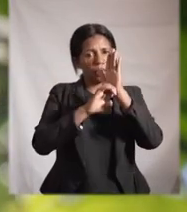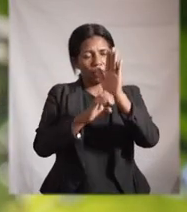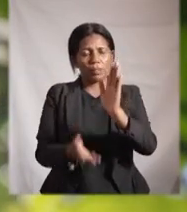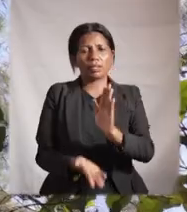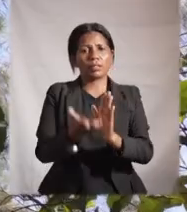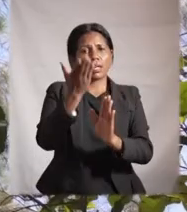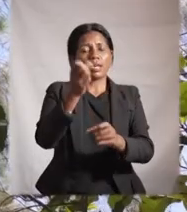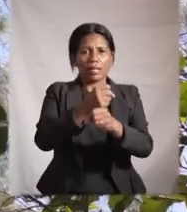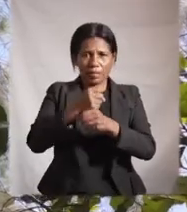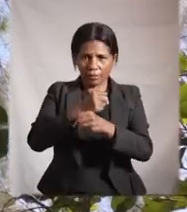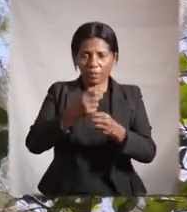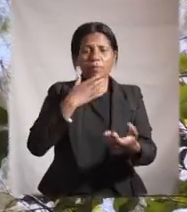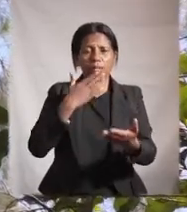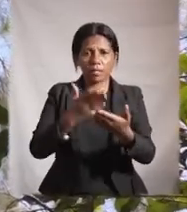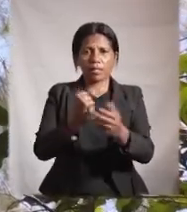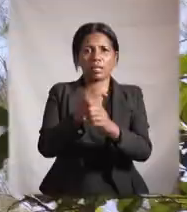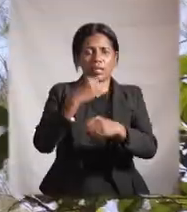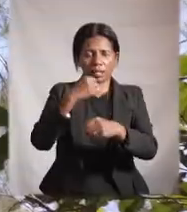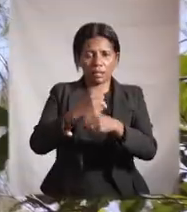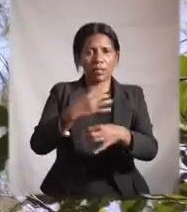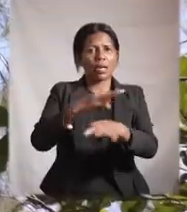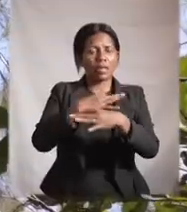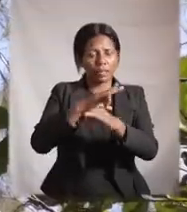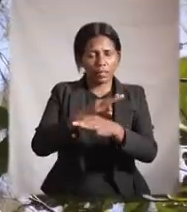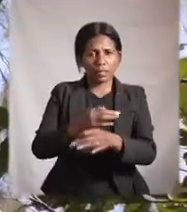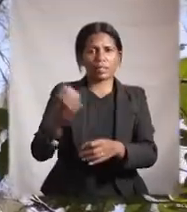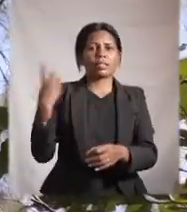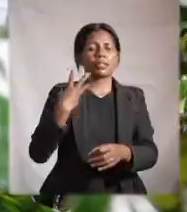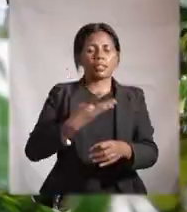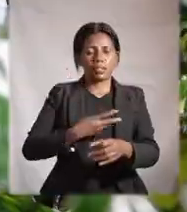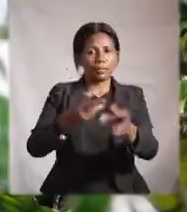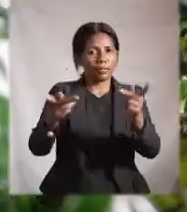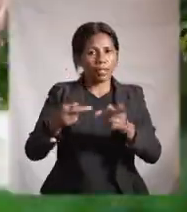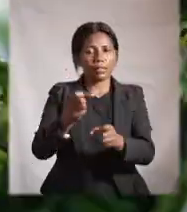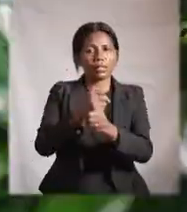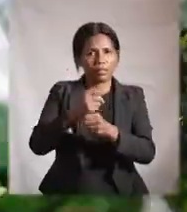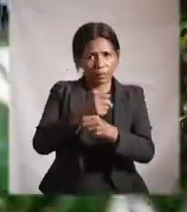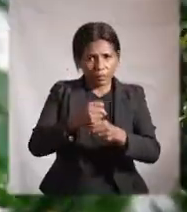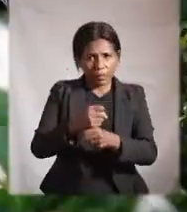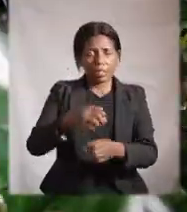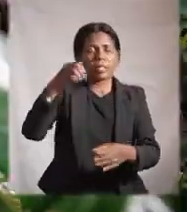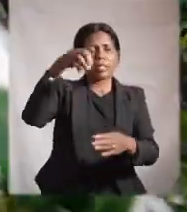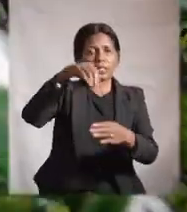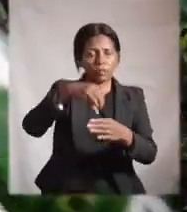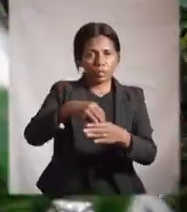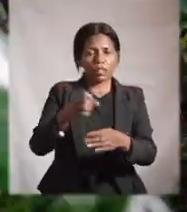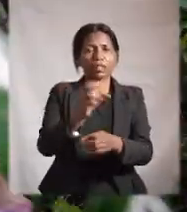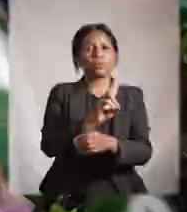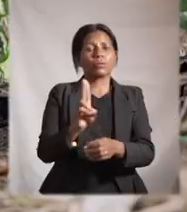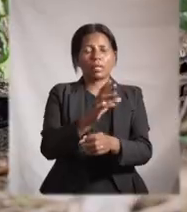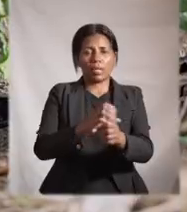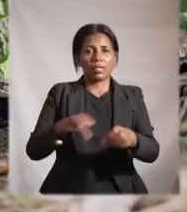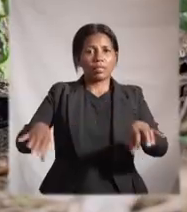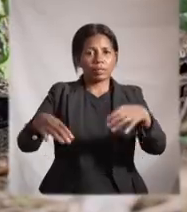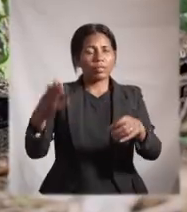hasai produttividade café, makhalo reabilitação ba itania tos café, inclui gestão tos